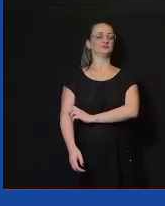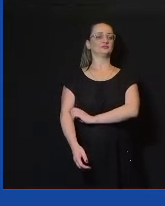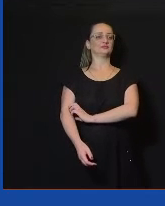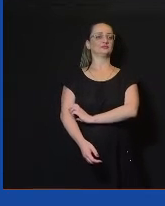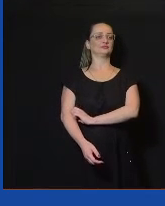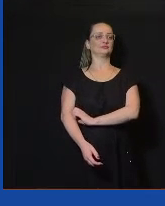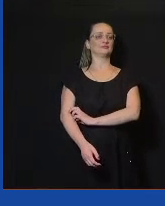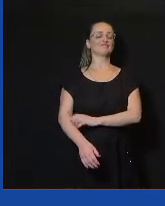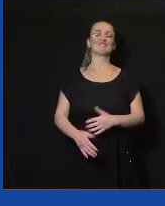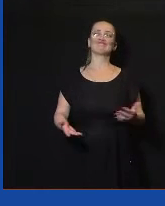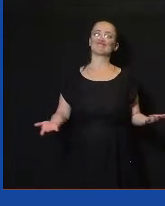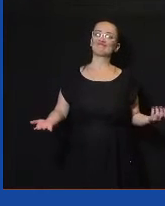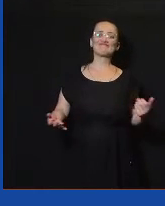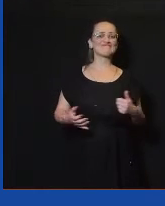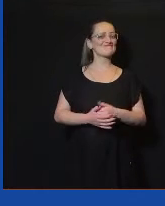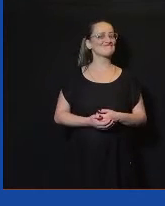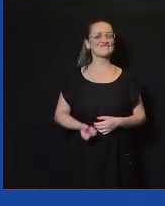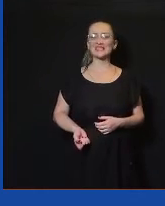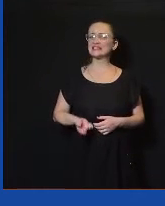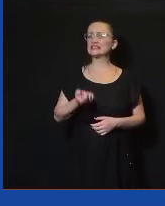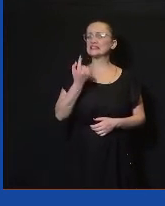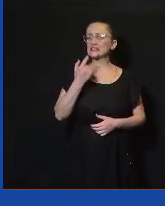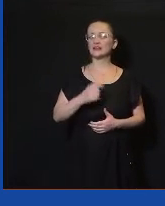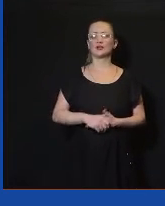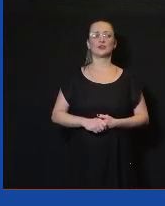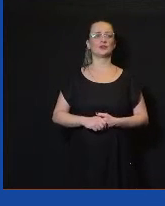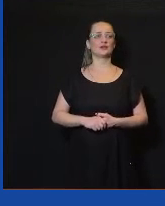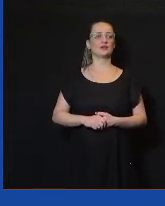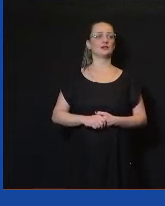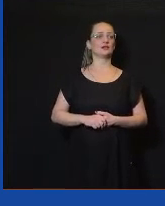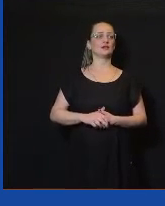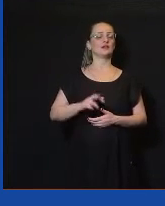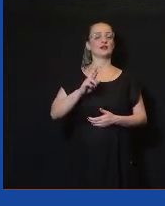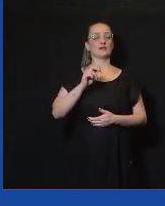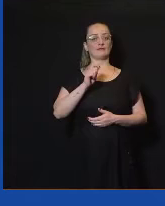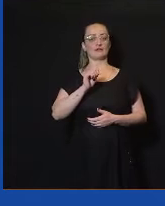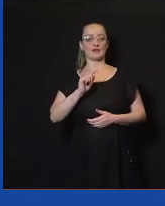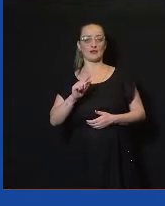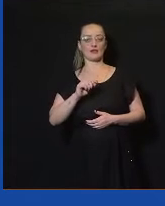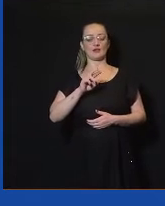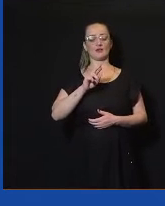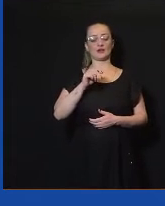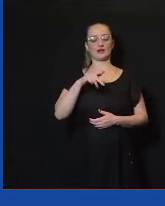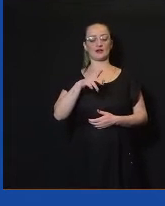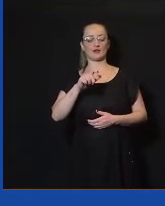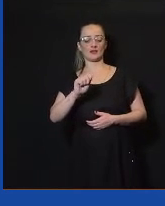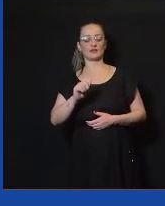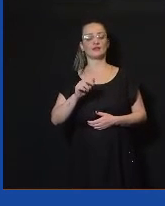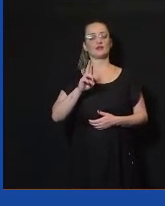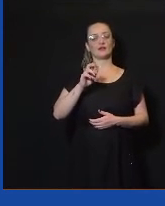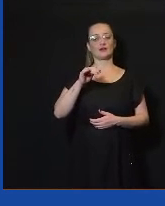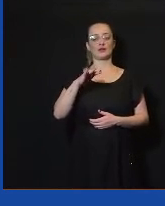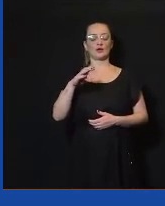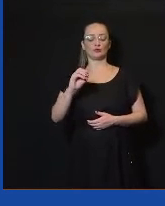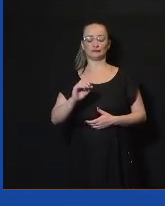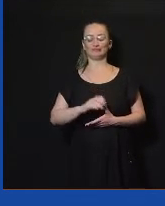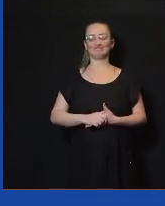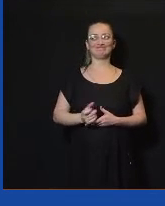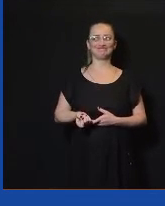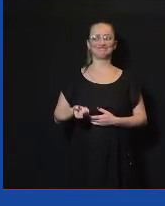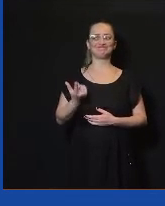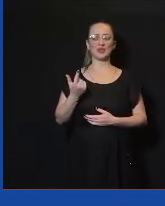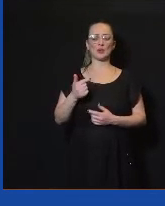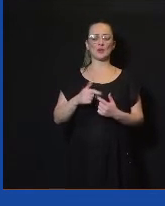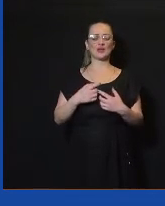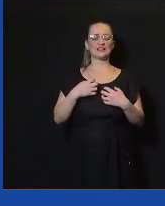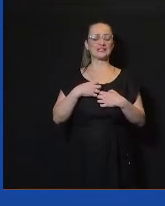Cara, foi meio estranho, Rafael, Renata e Renato, porque é uma situação em que a gente não tem